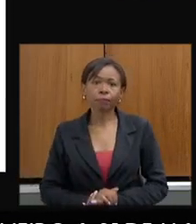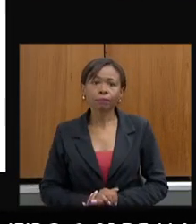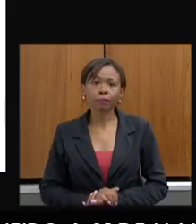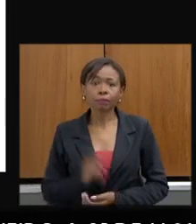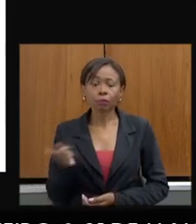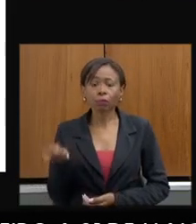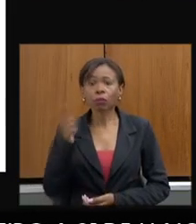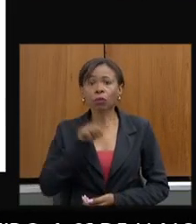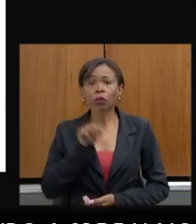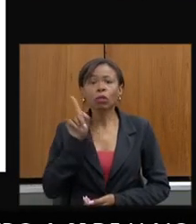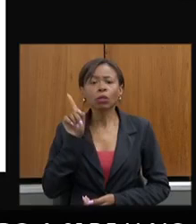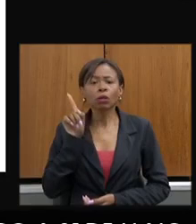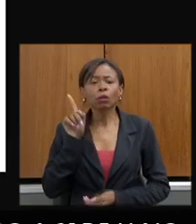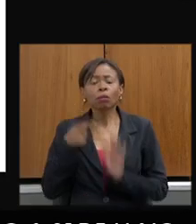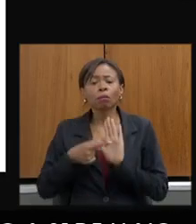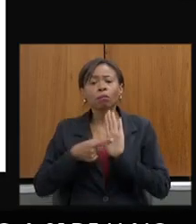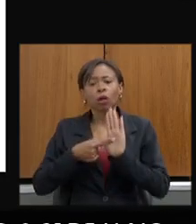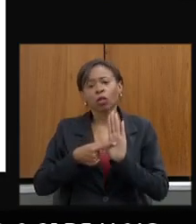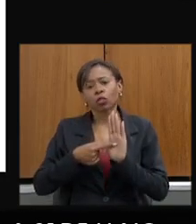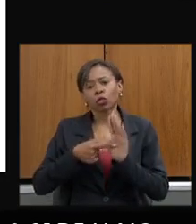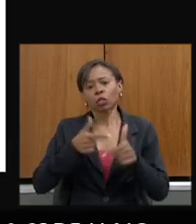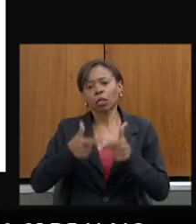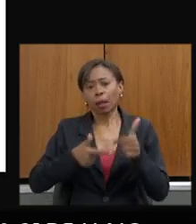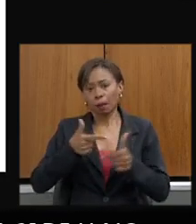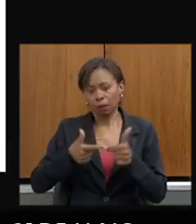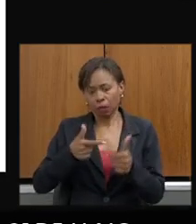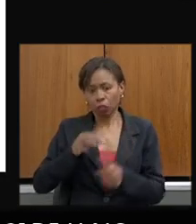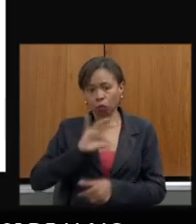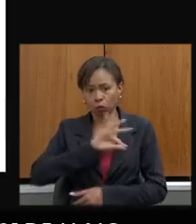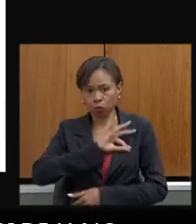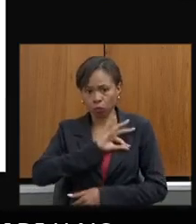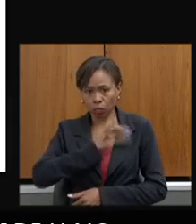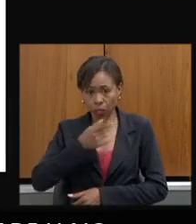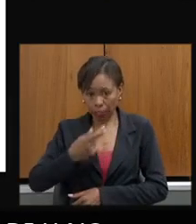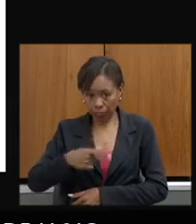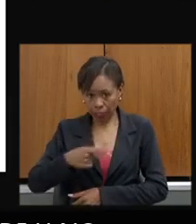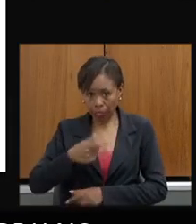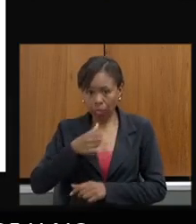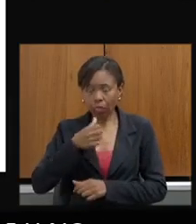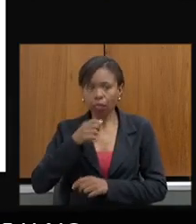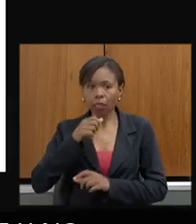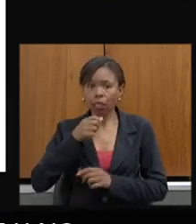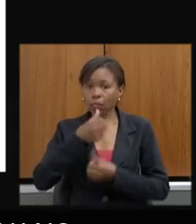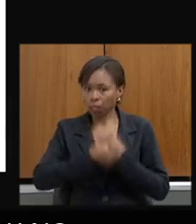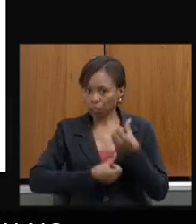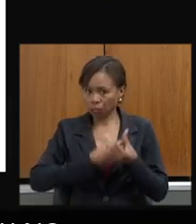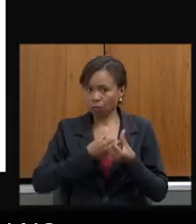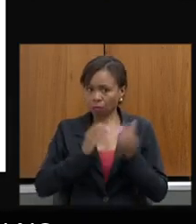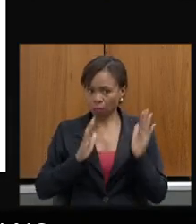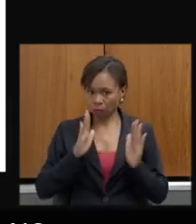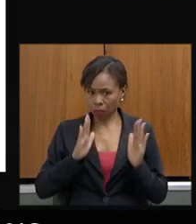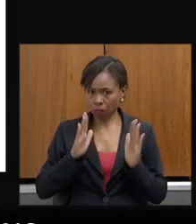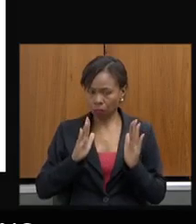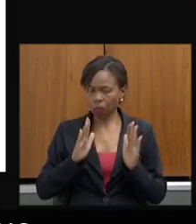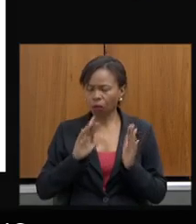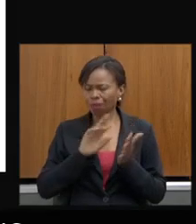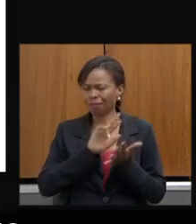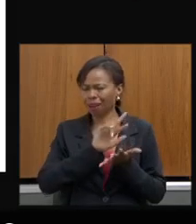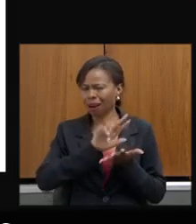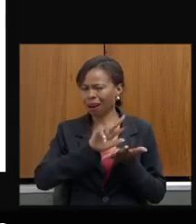aqui nós temos as operações policiais realizadas esse mestre tem acontecido dezenas de operações